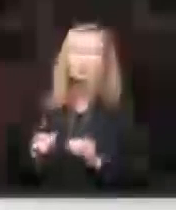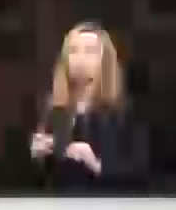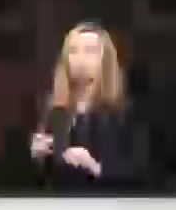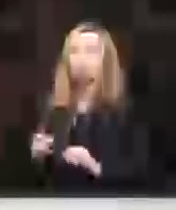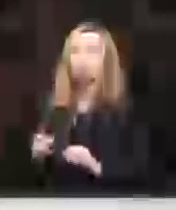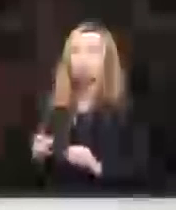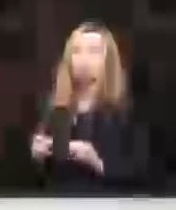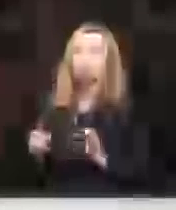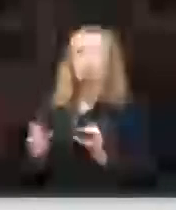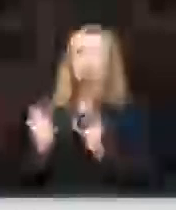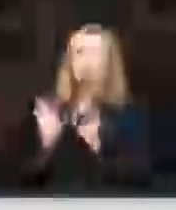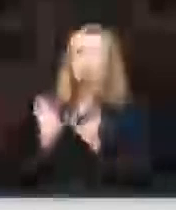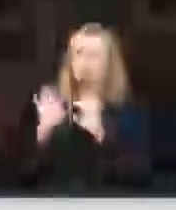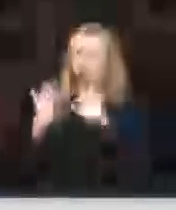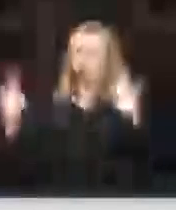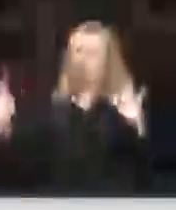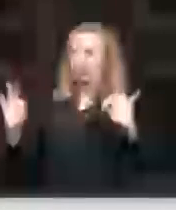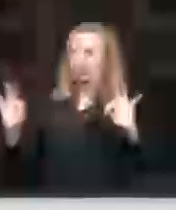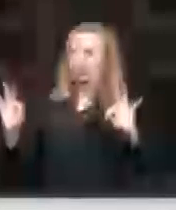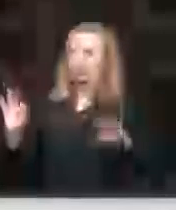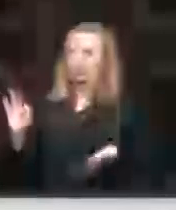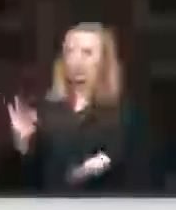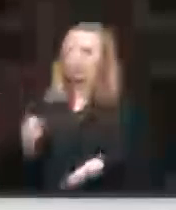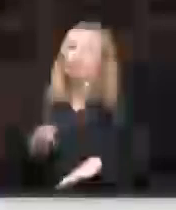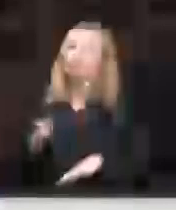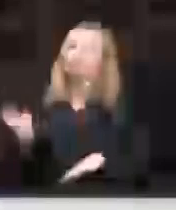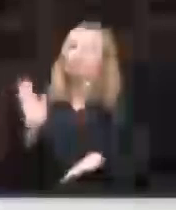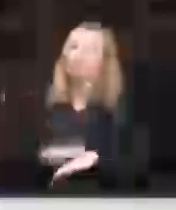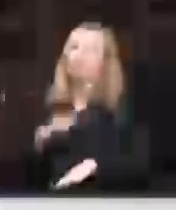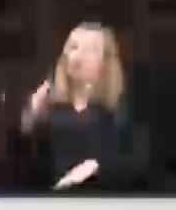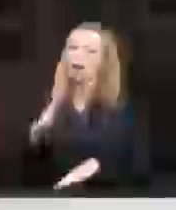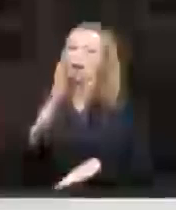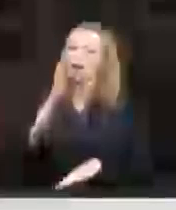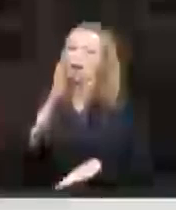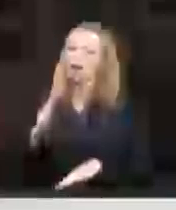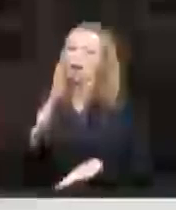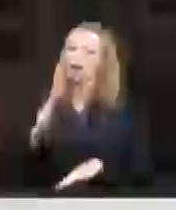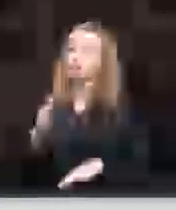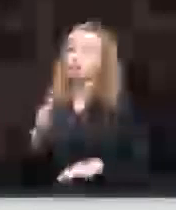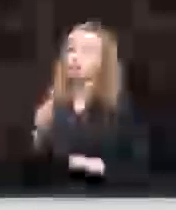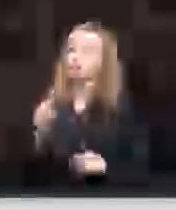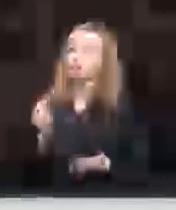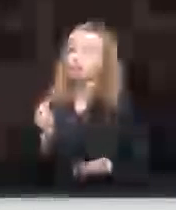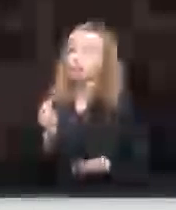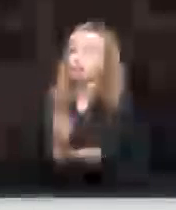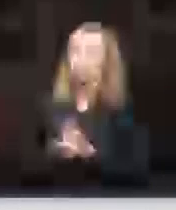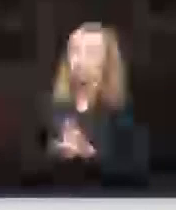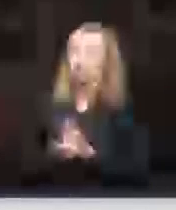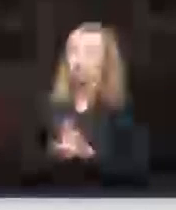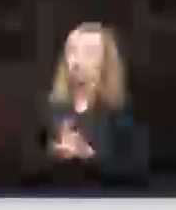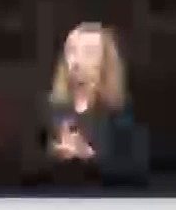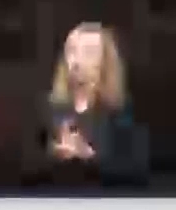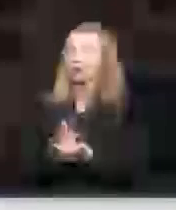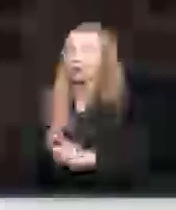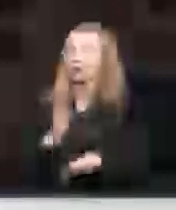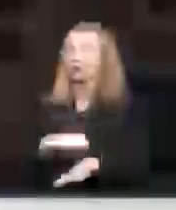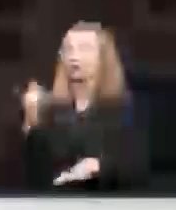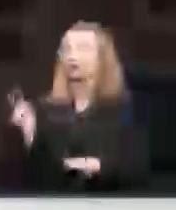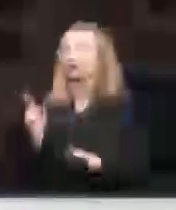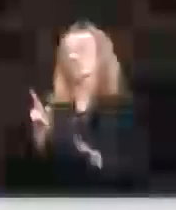Já há sinalizações aí de aprofundar, vai até criar uma secretaria de